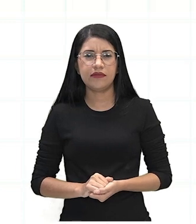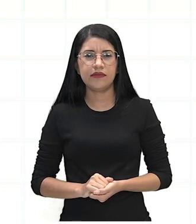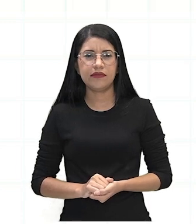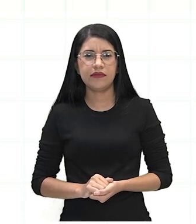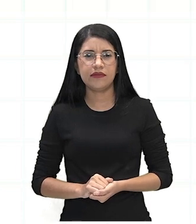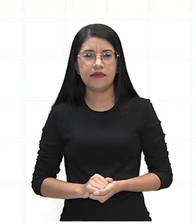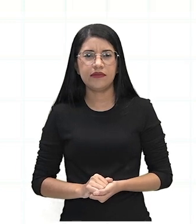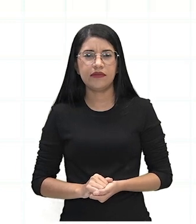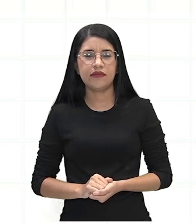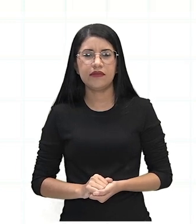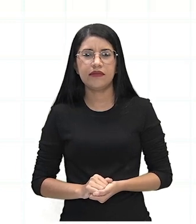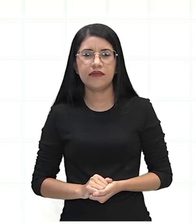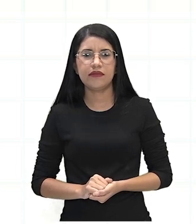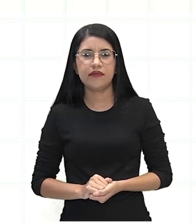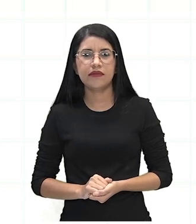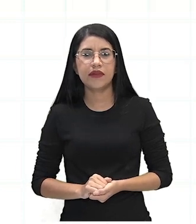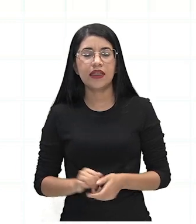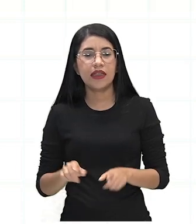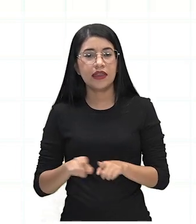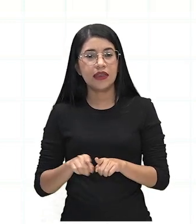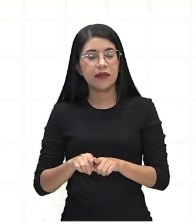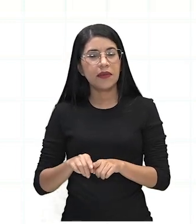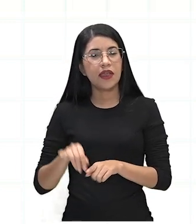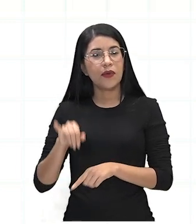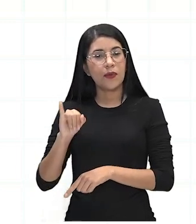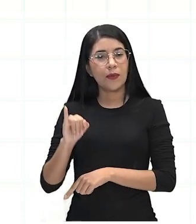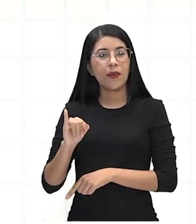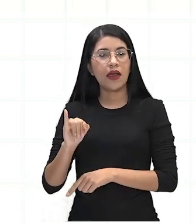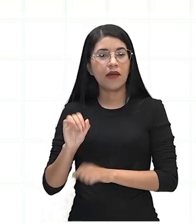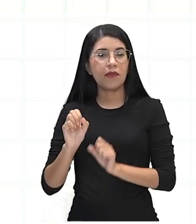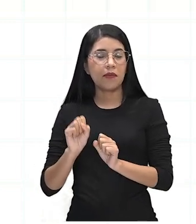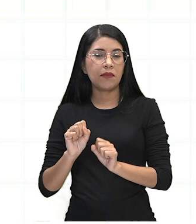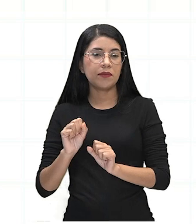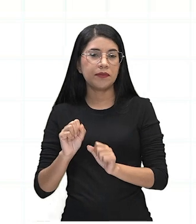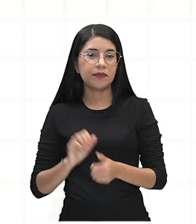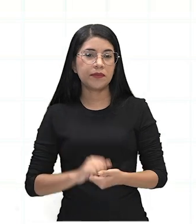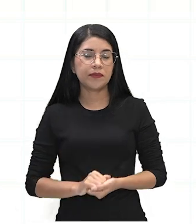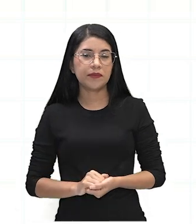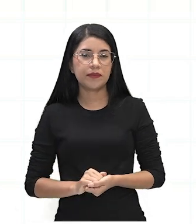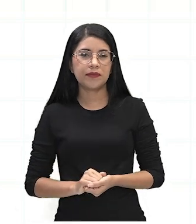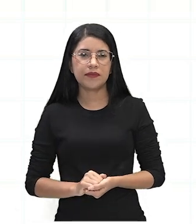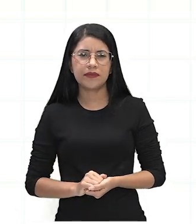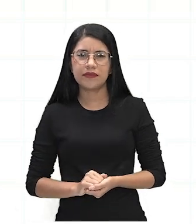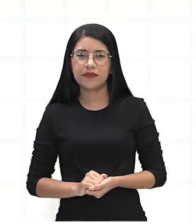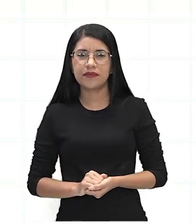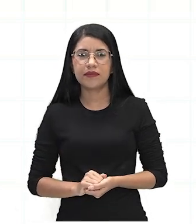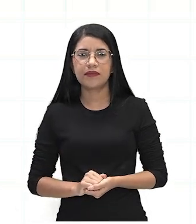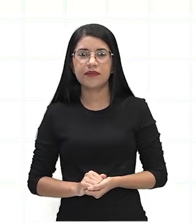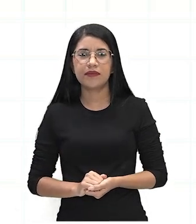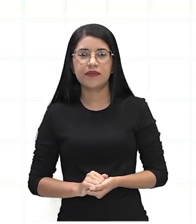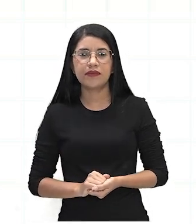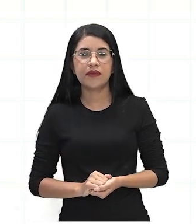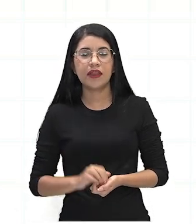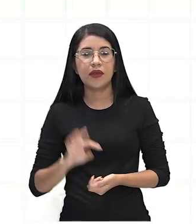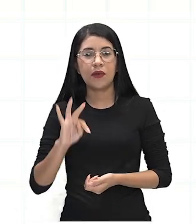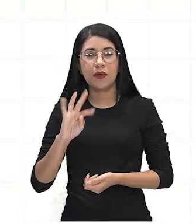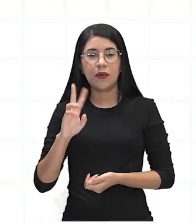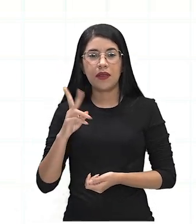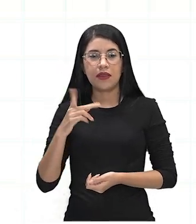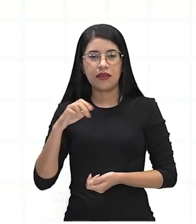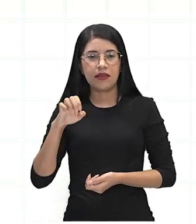I have books. Vamos lá. They have